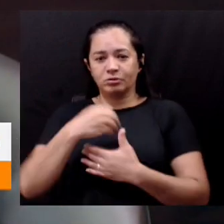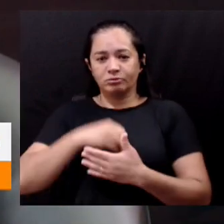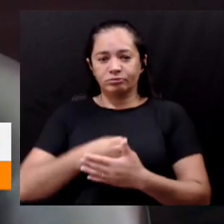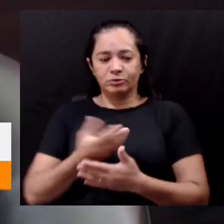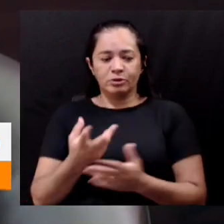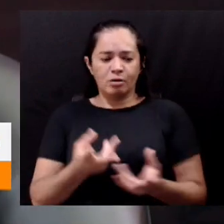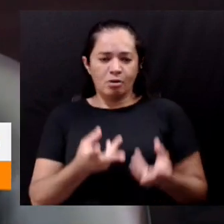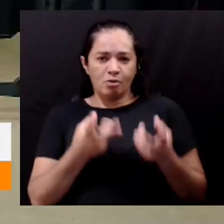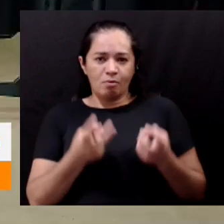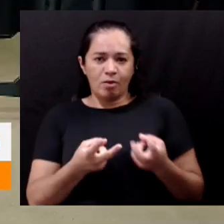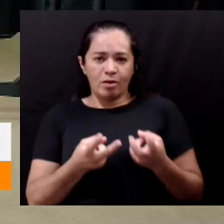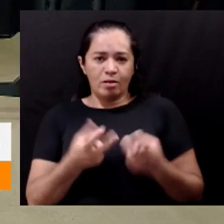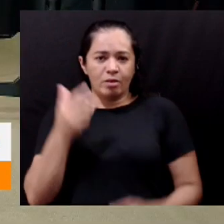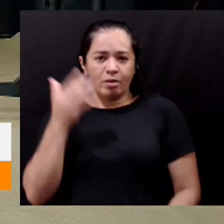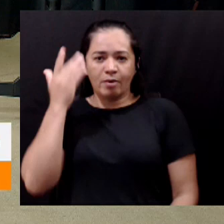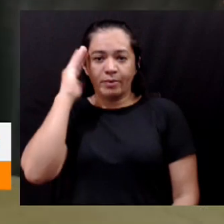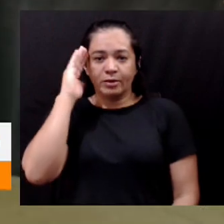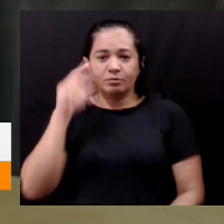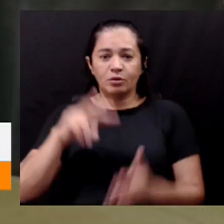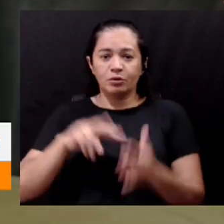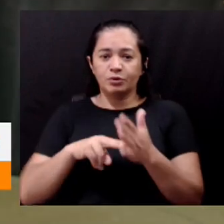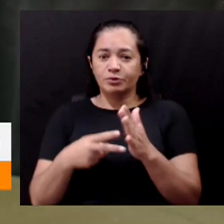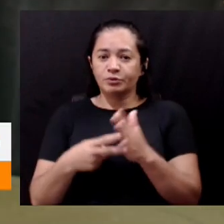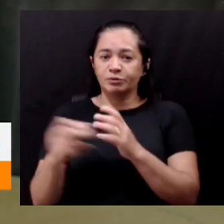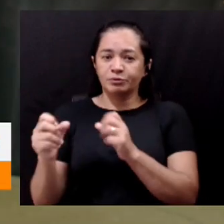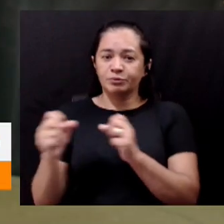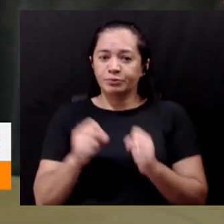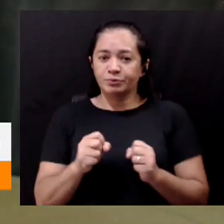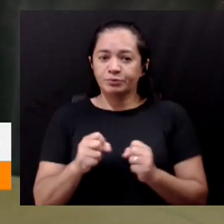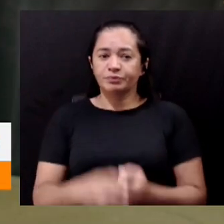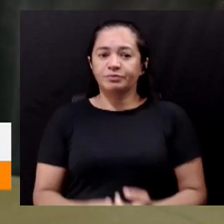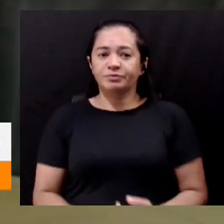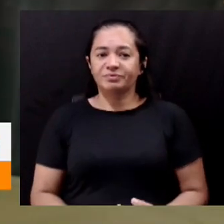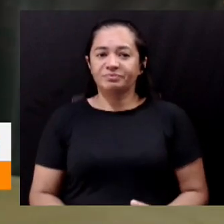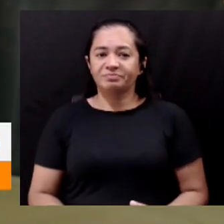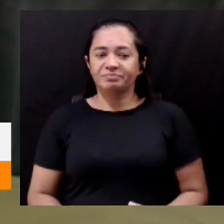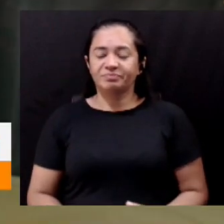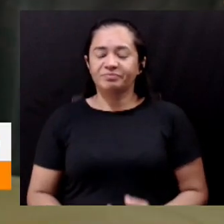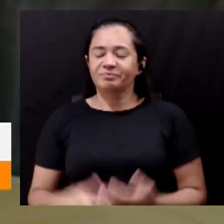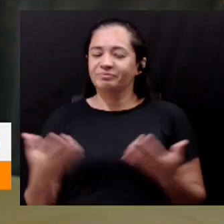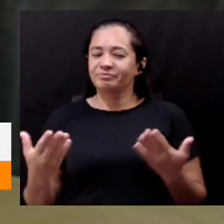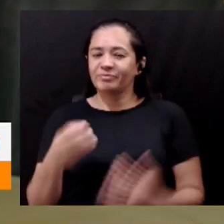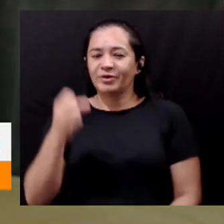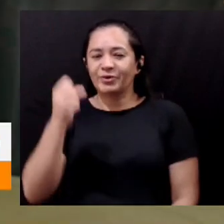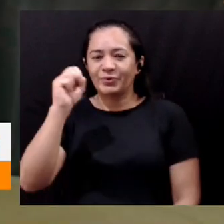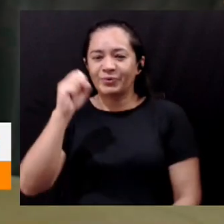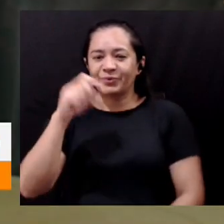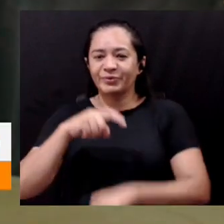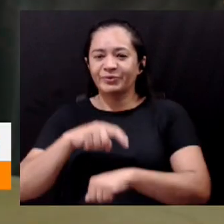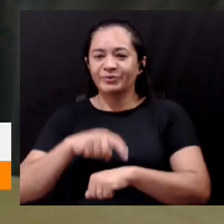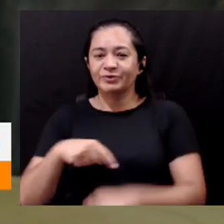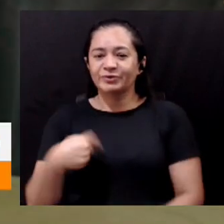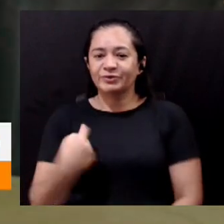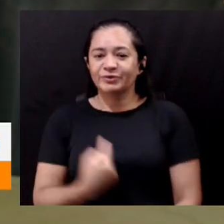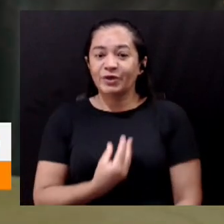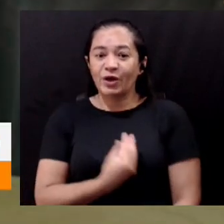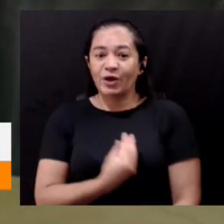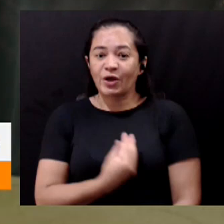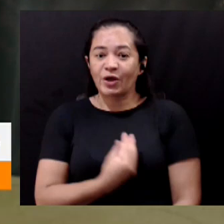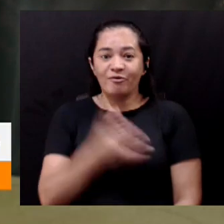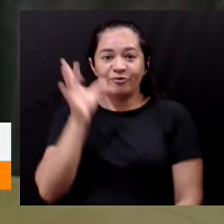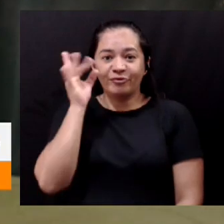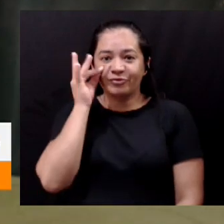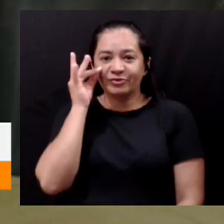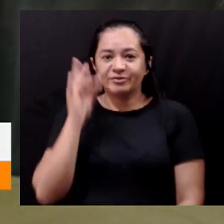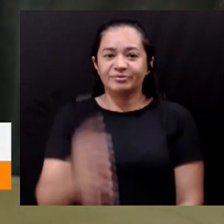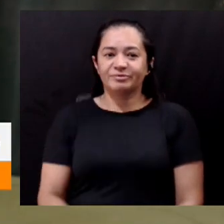poder. Nossa, olha aí. 8h e 23 minutinhos, nós estamos ao vivo com o Estúdio Câmara, direto da TV